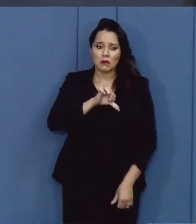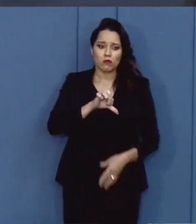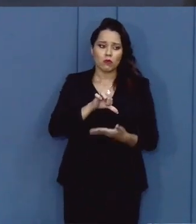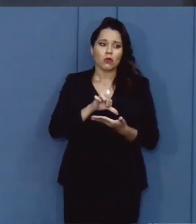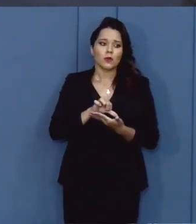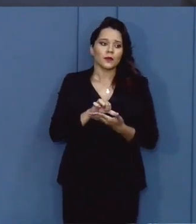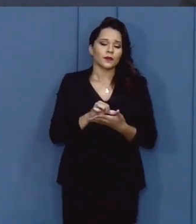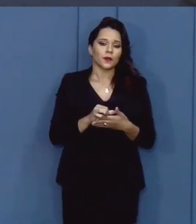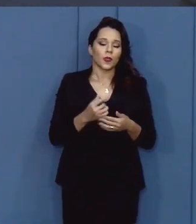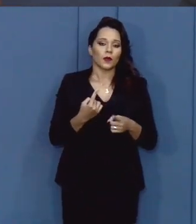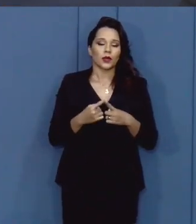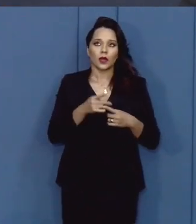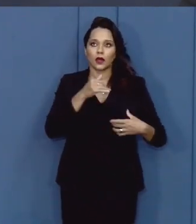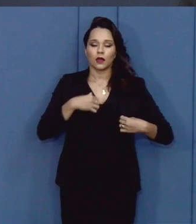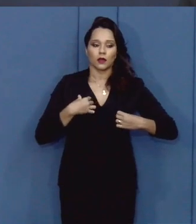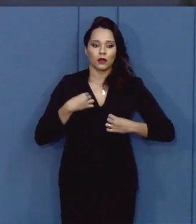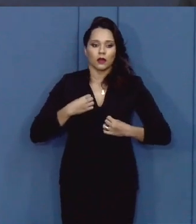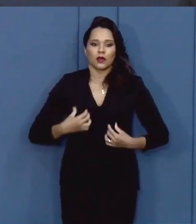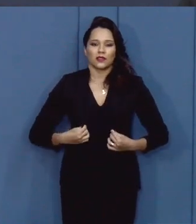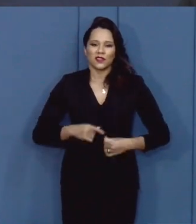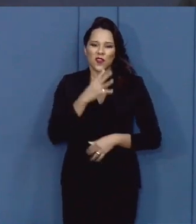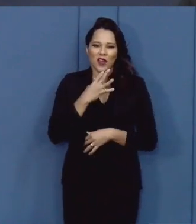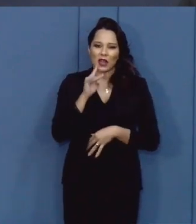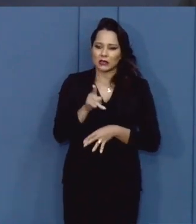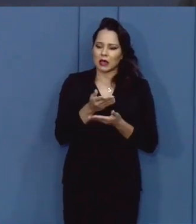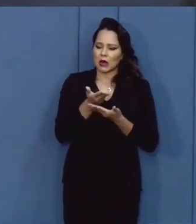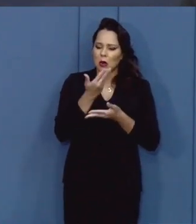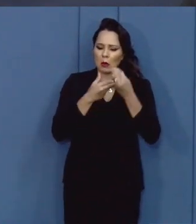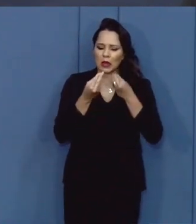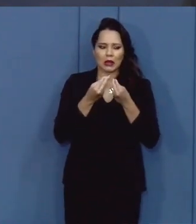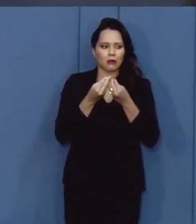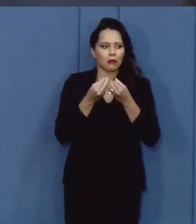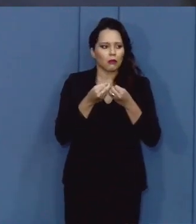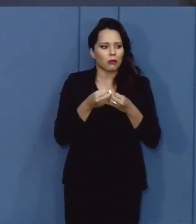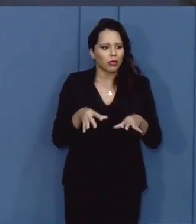sim? O que em México conhecemos como comida chatarra.